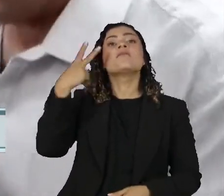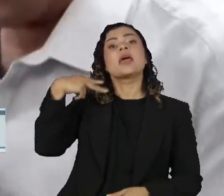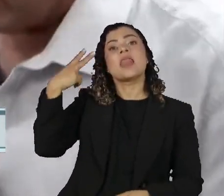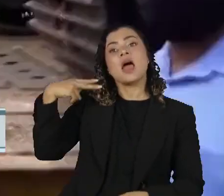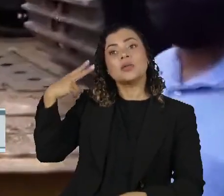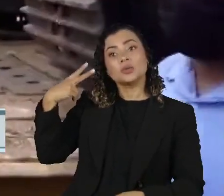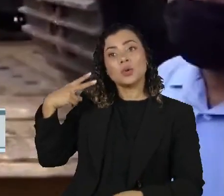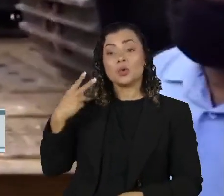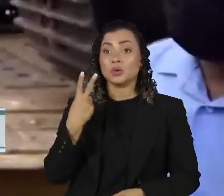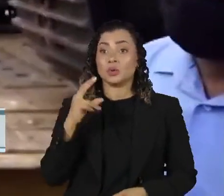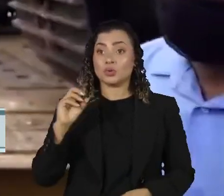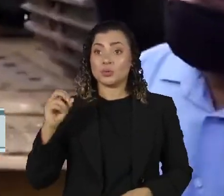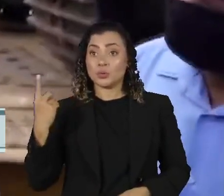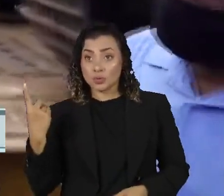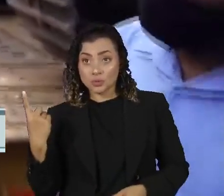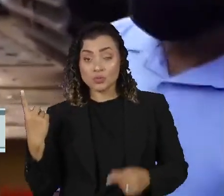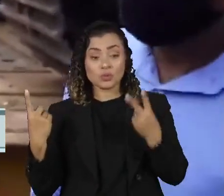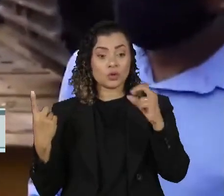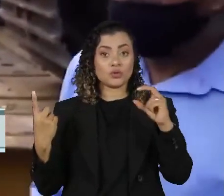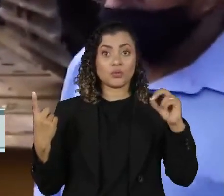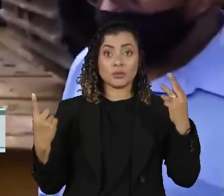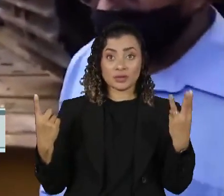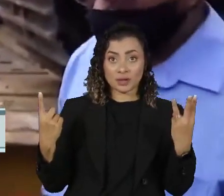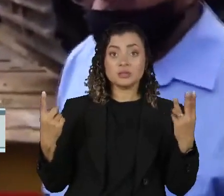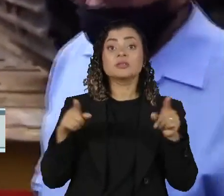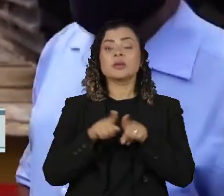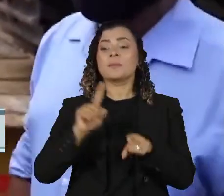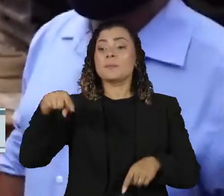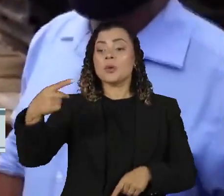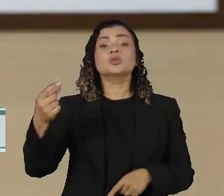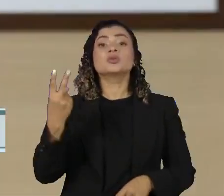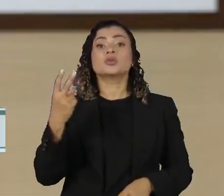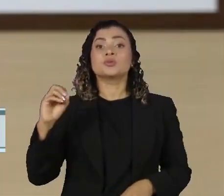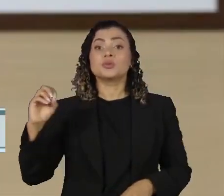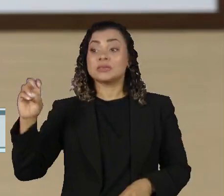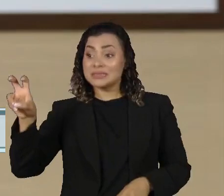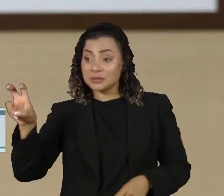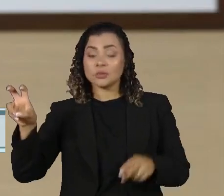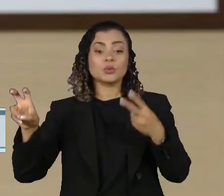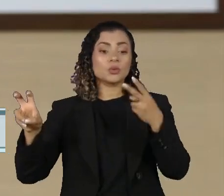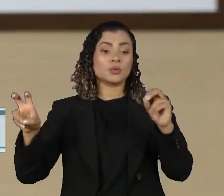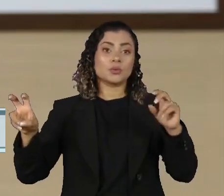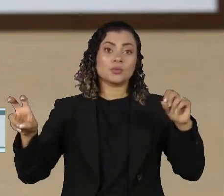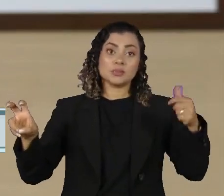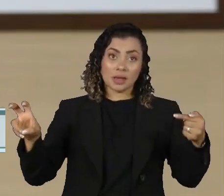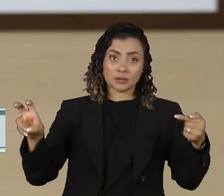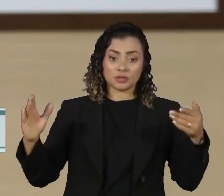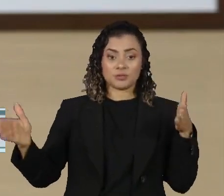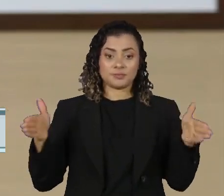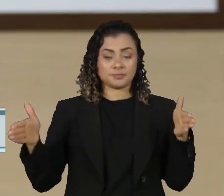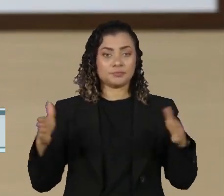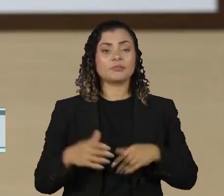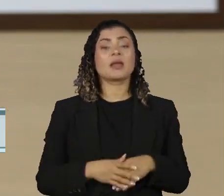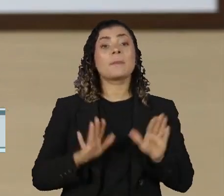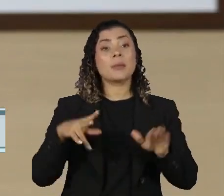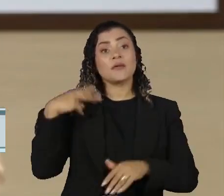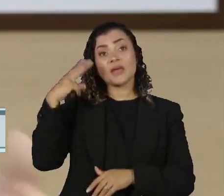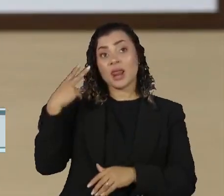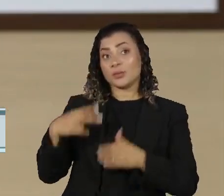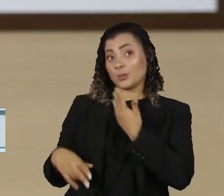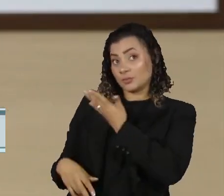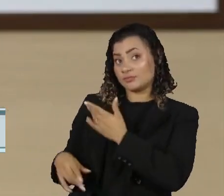2001 e 2013 e depois entre 2005 e 2007 segundo a sentença ou então Vereador